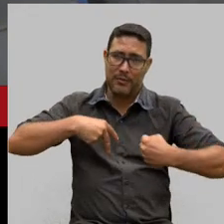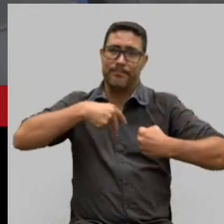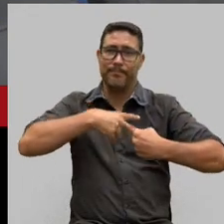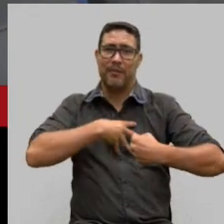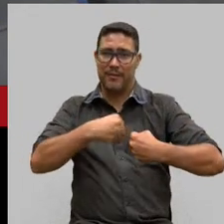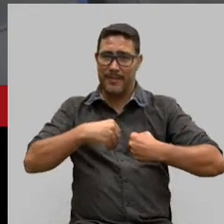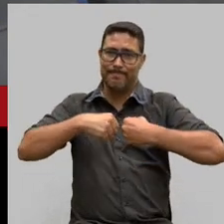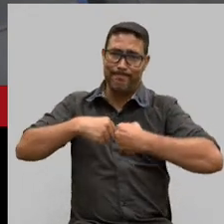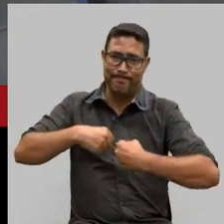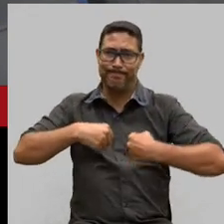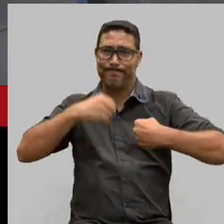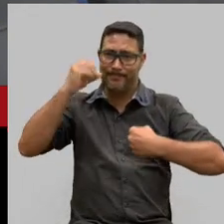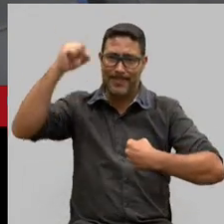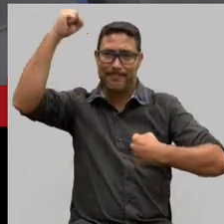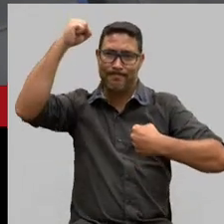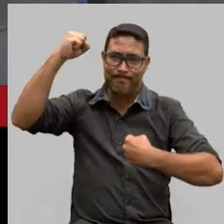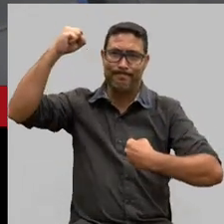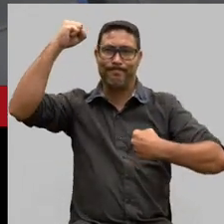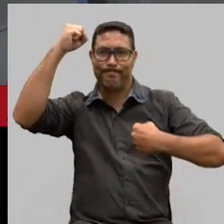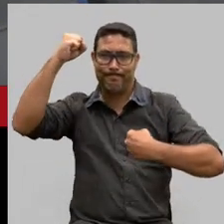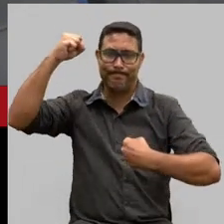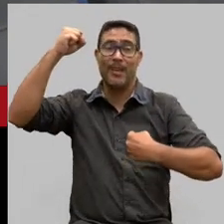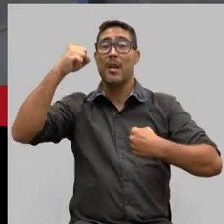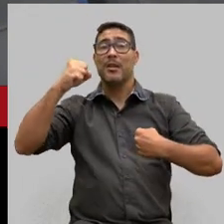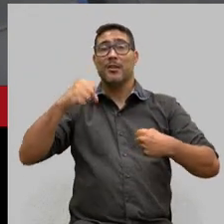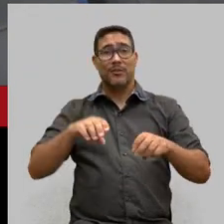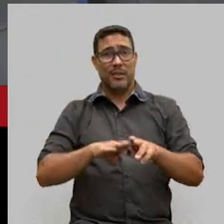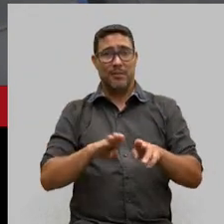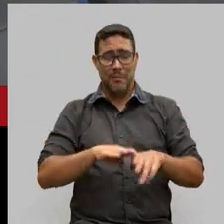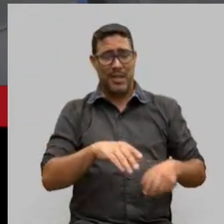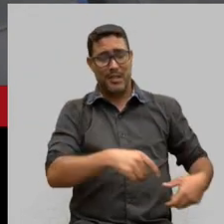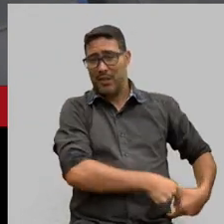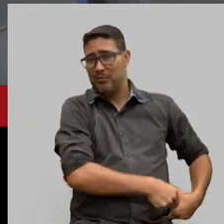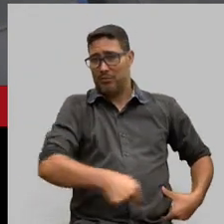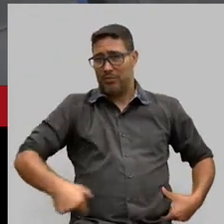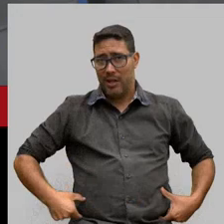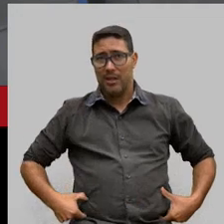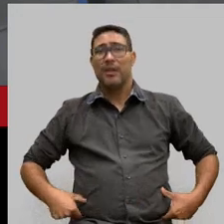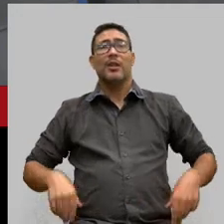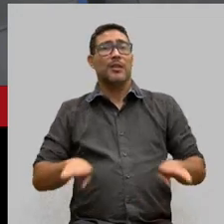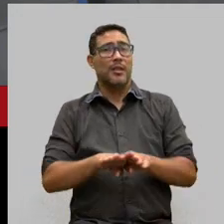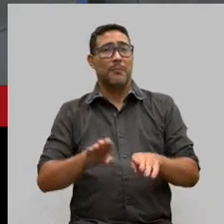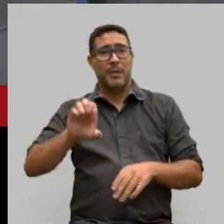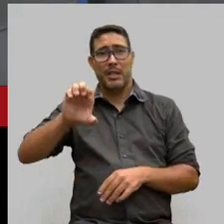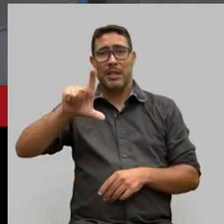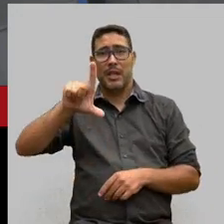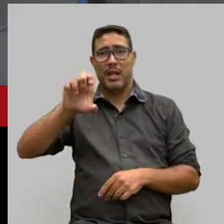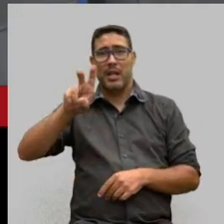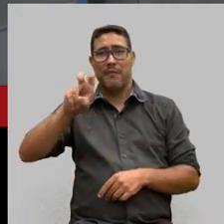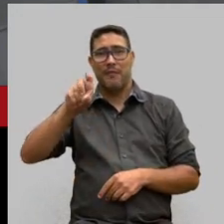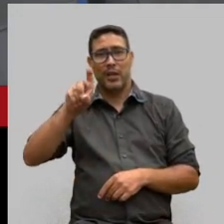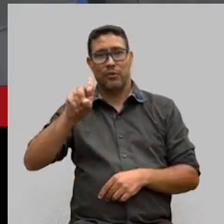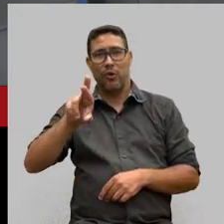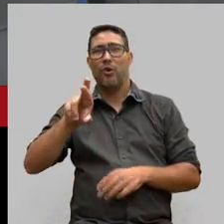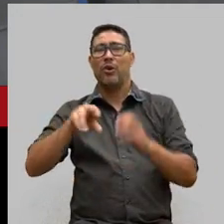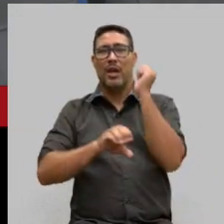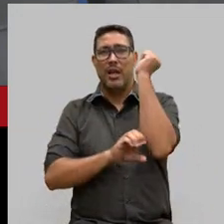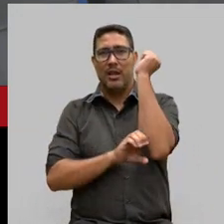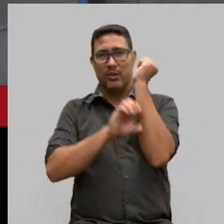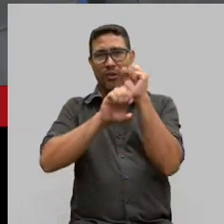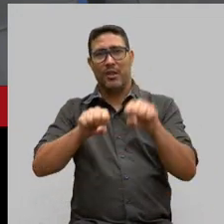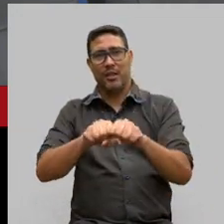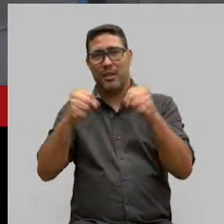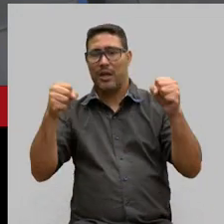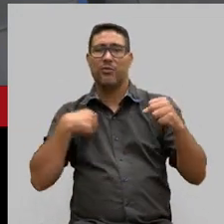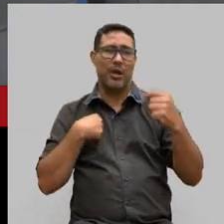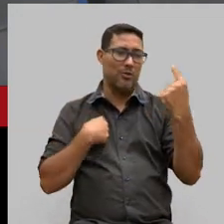ter eh cinto de segurança o elevador estragado então é tão bom a gente saber que não é um não é 10 não é